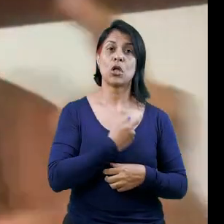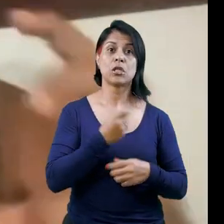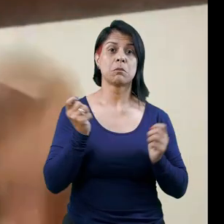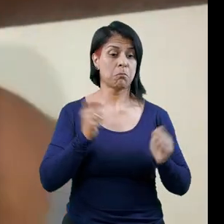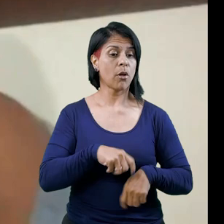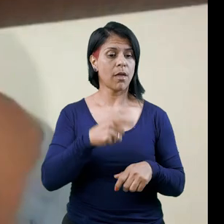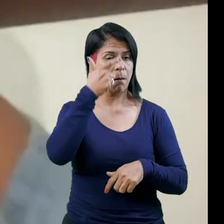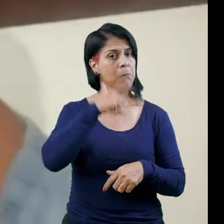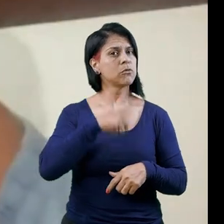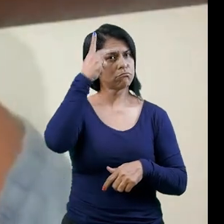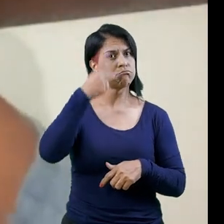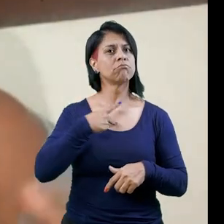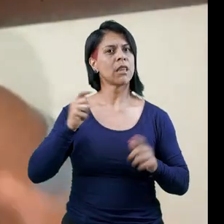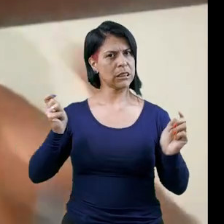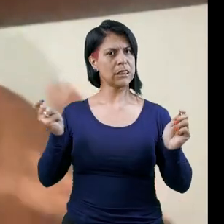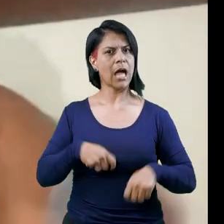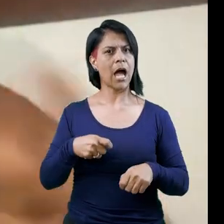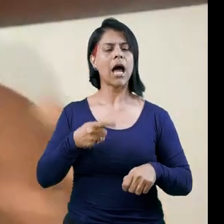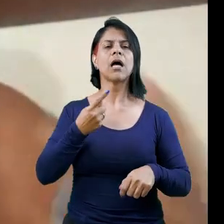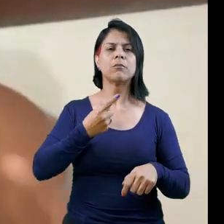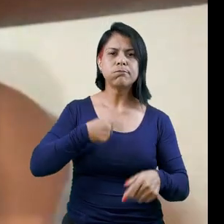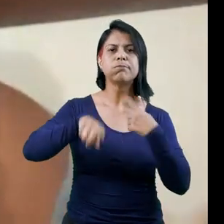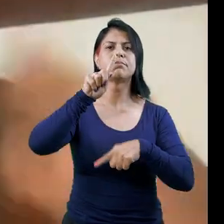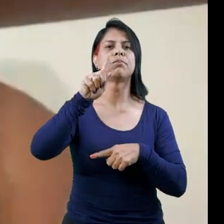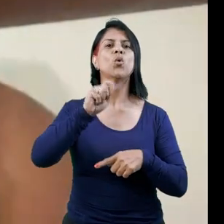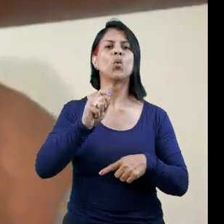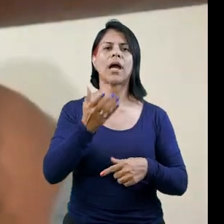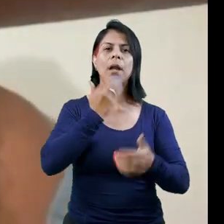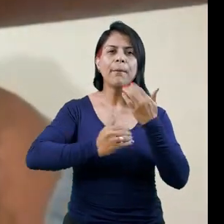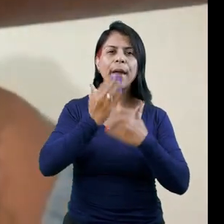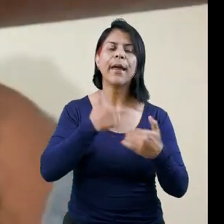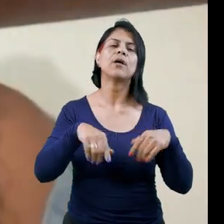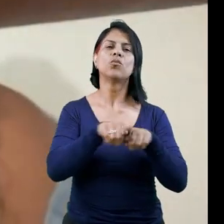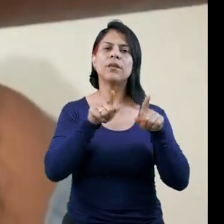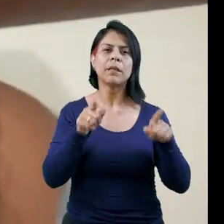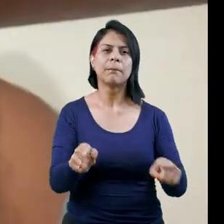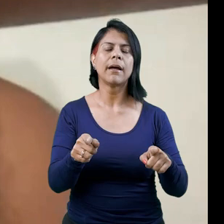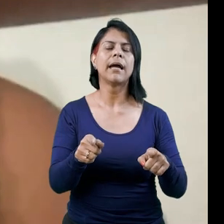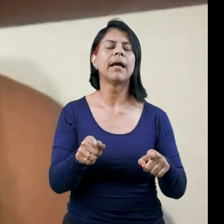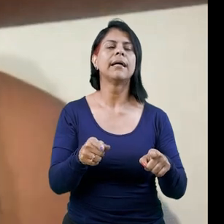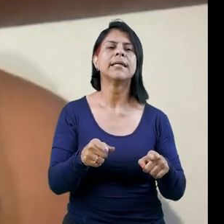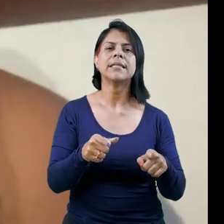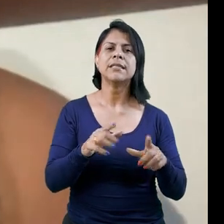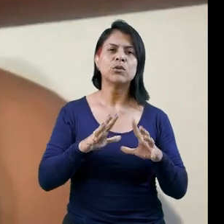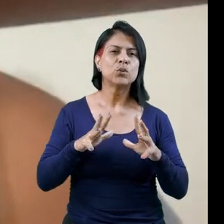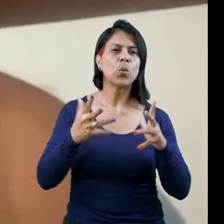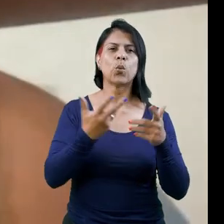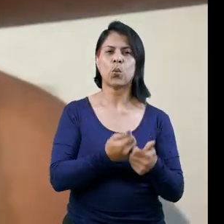autossuficiente nessa produção de alimento e nessa produção de também